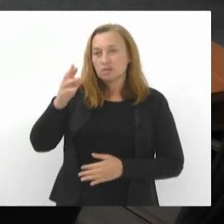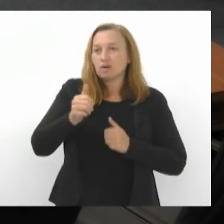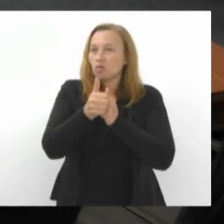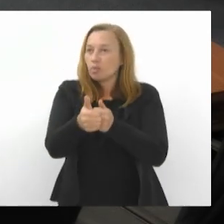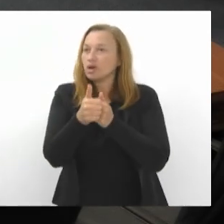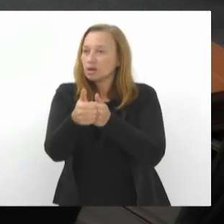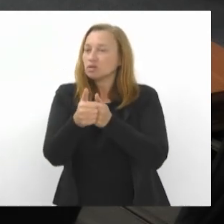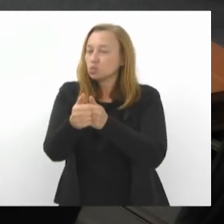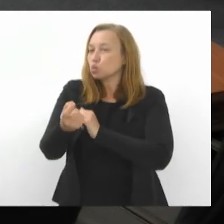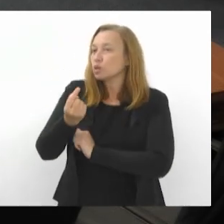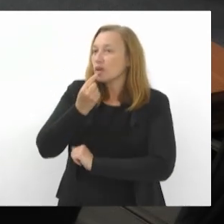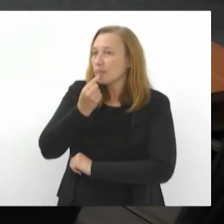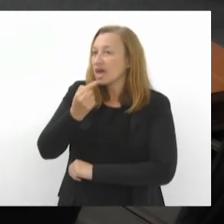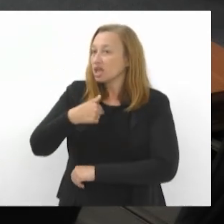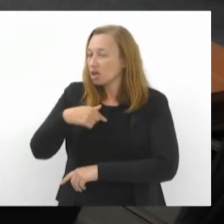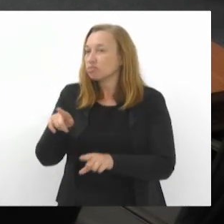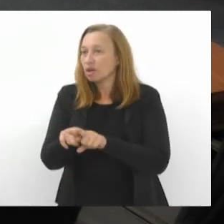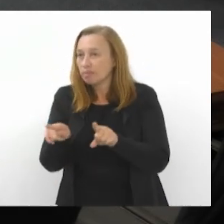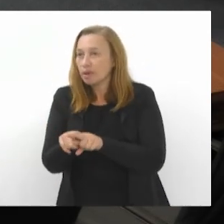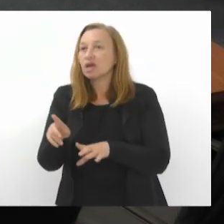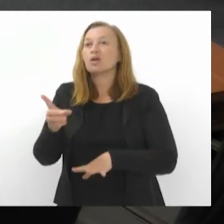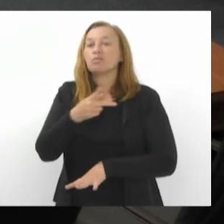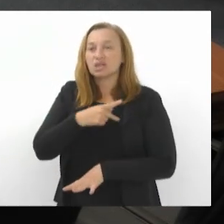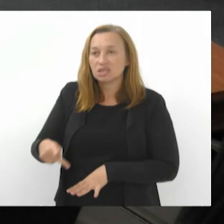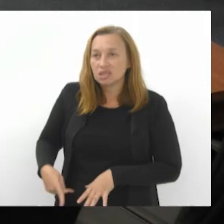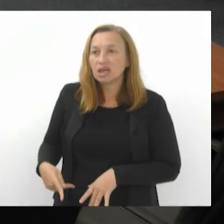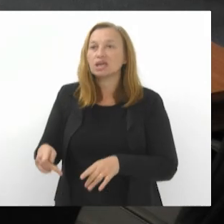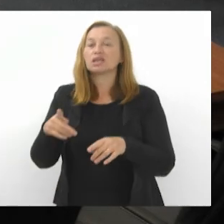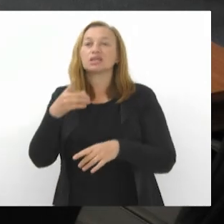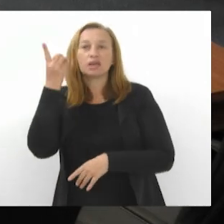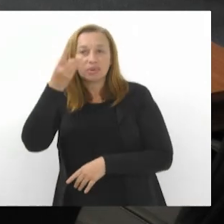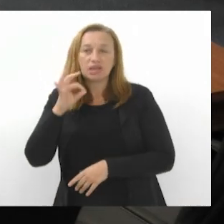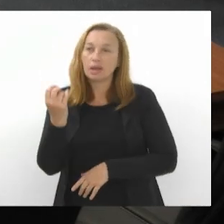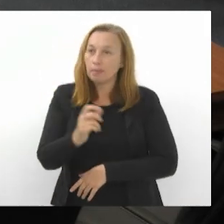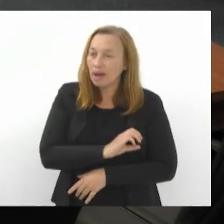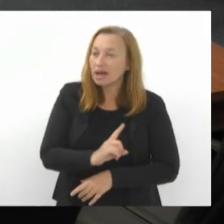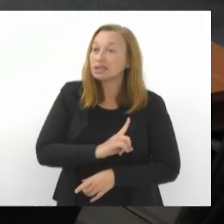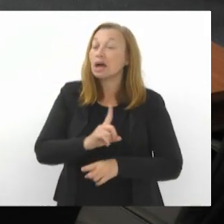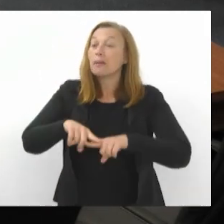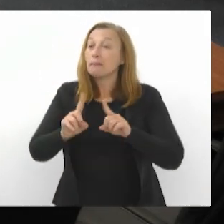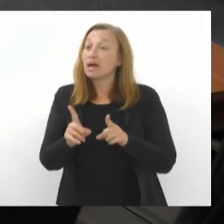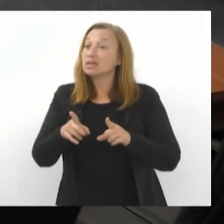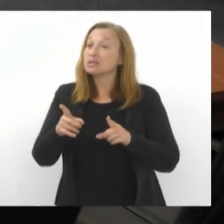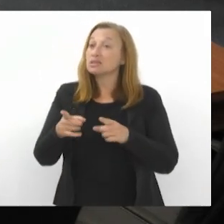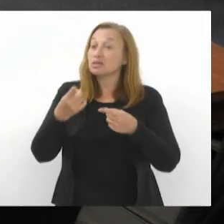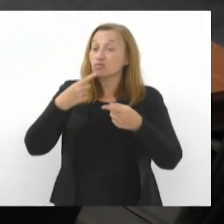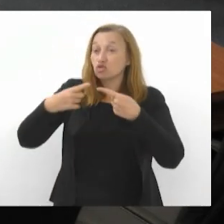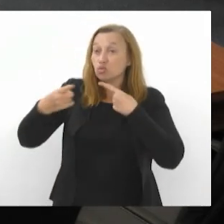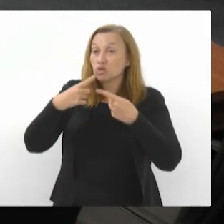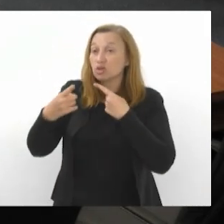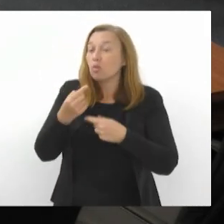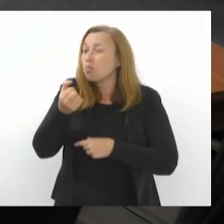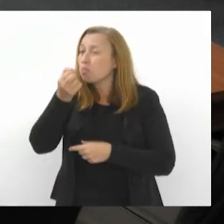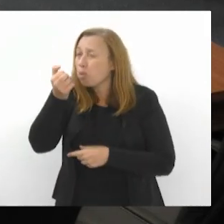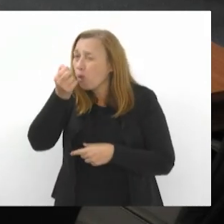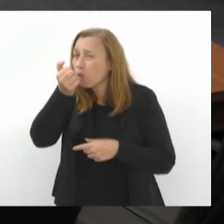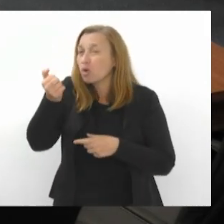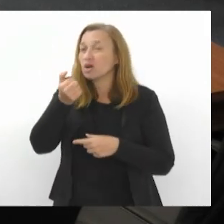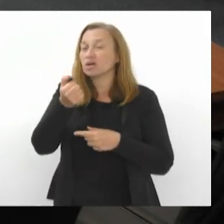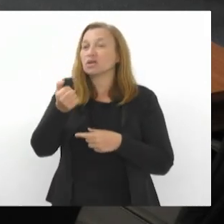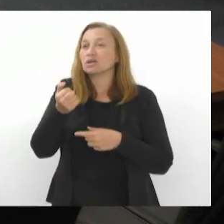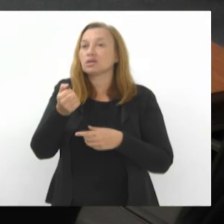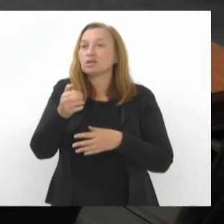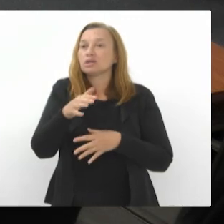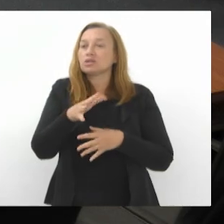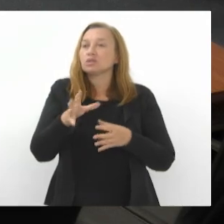esse processo de perto, eu acompanhei, o presidente acompanhou, a deputada Marta acompanhou, mas é um debate que envolveu pouco a